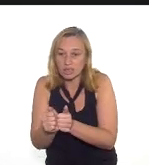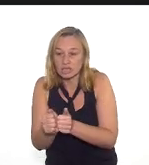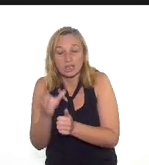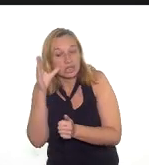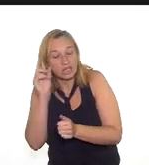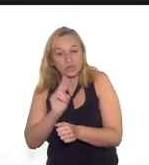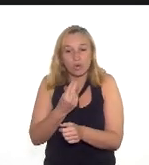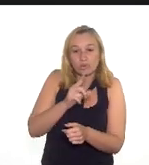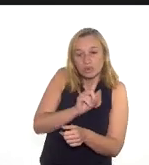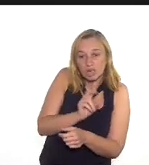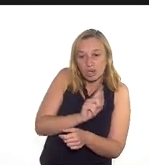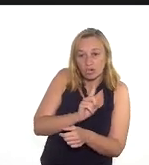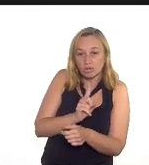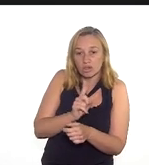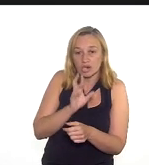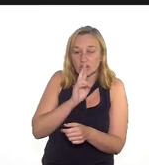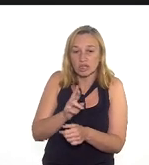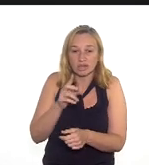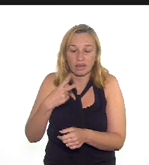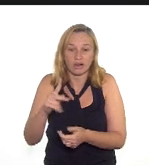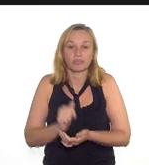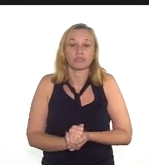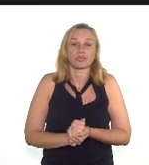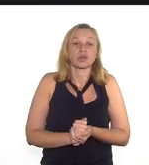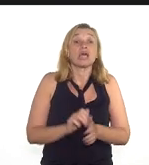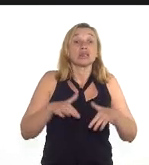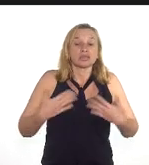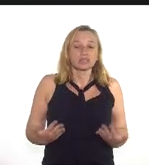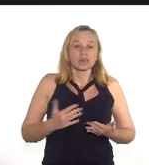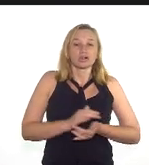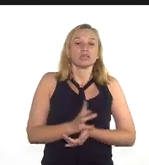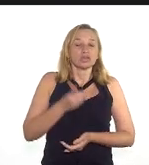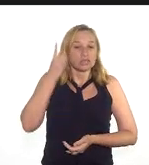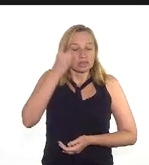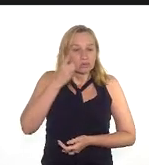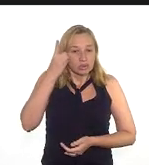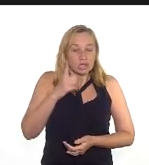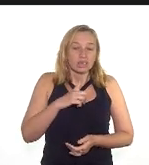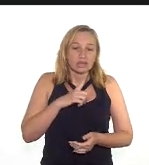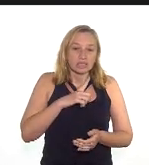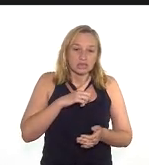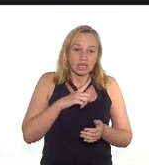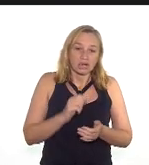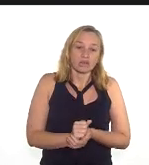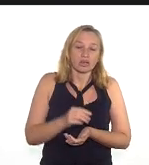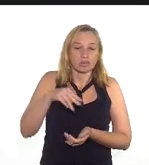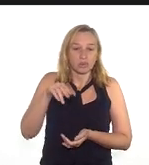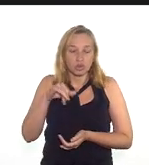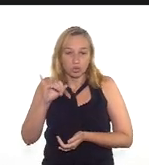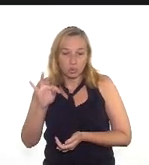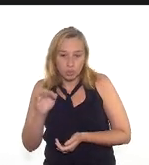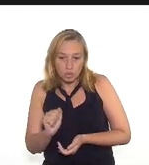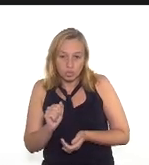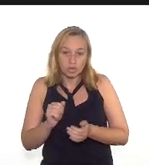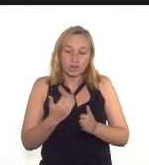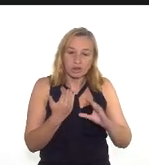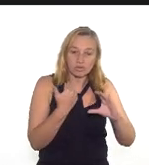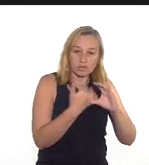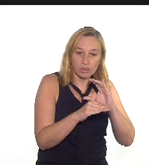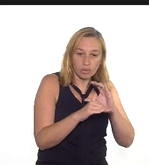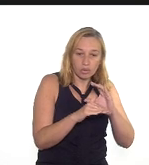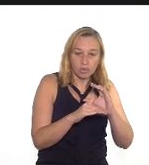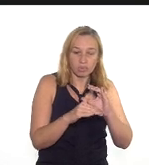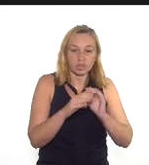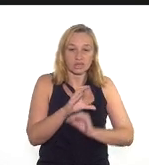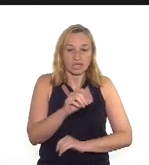ser o resultado dela. É, então, assim, senhores deputados, nós temos uma minuta que a gente enviou para o e-mail, né, da CPI,